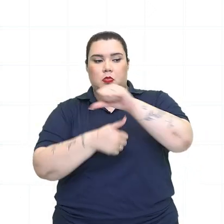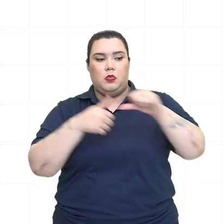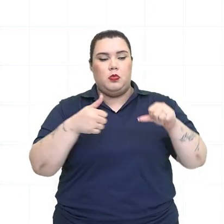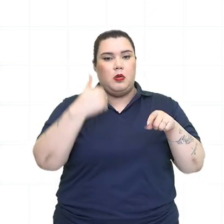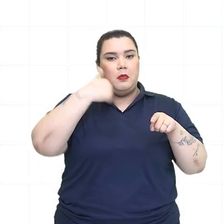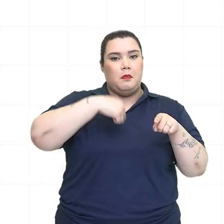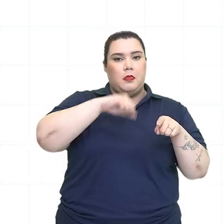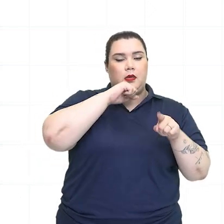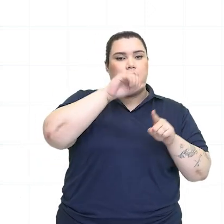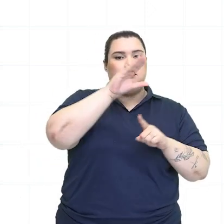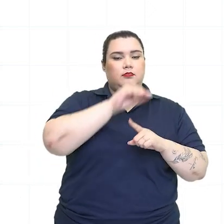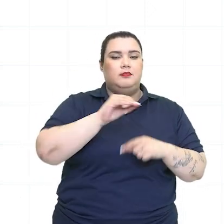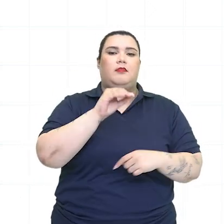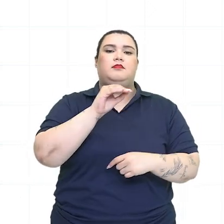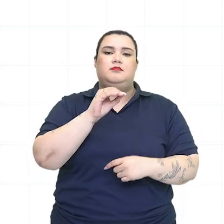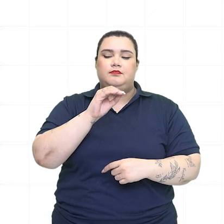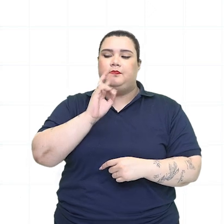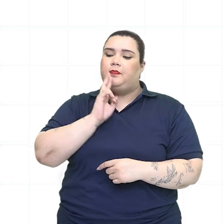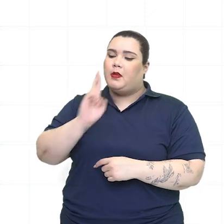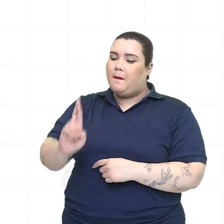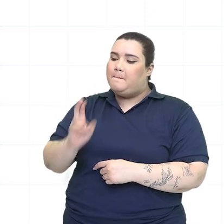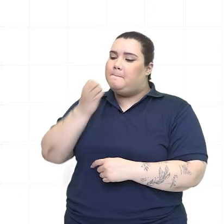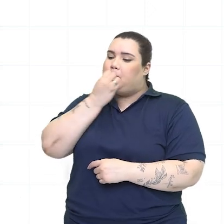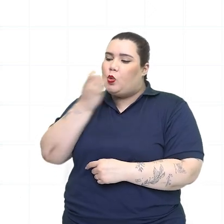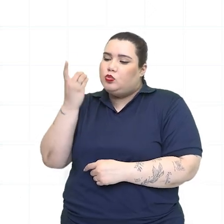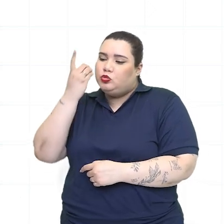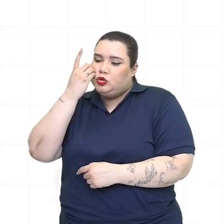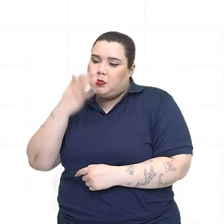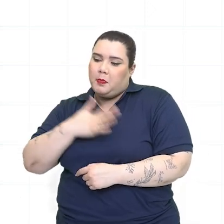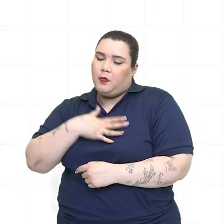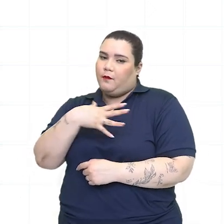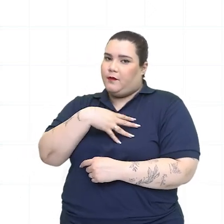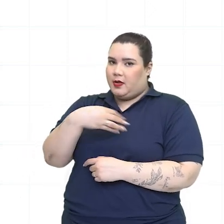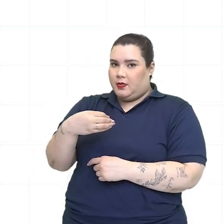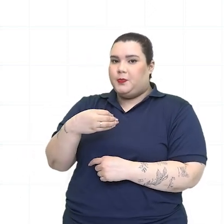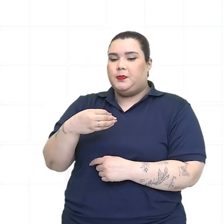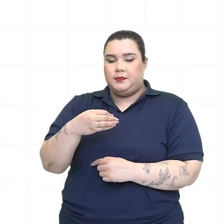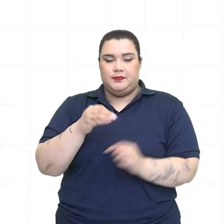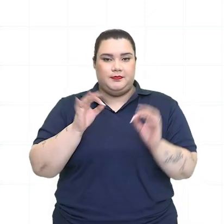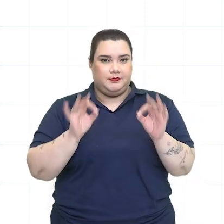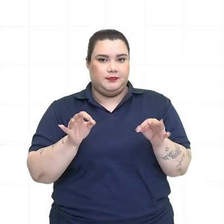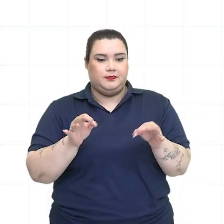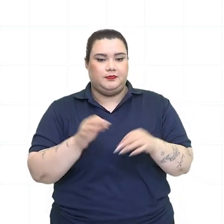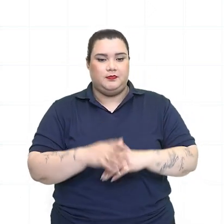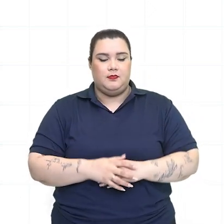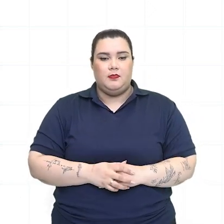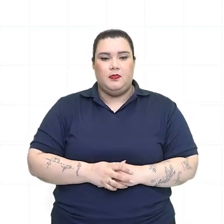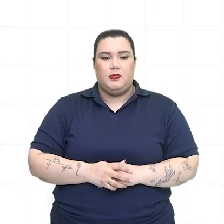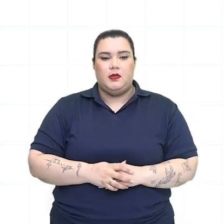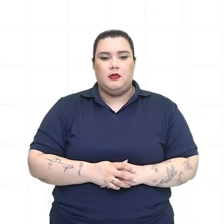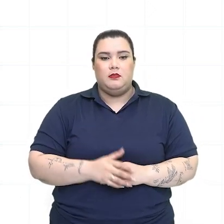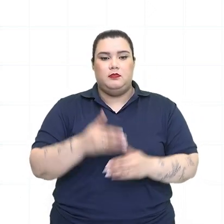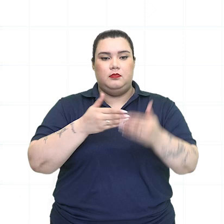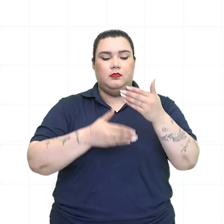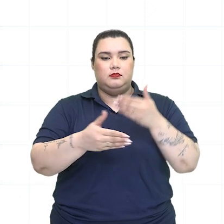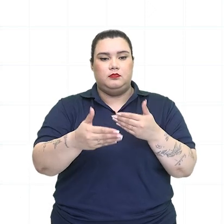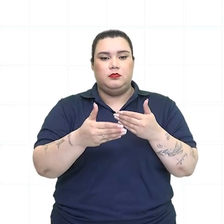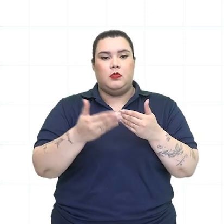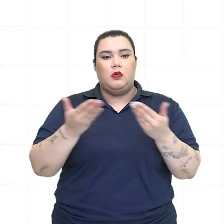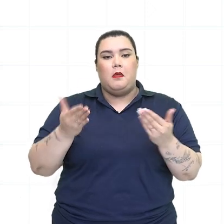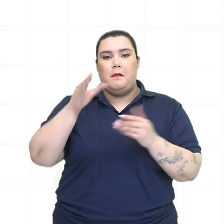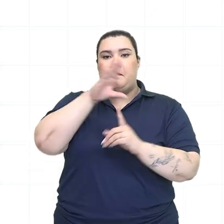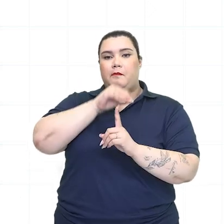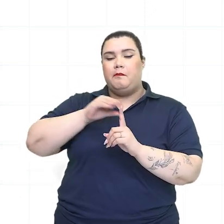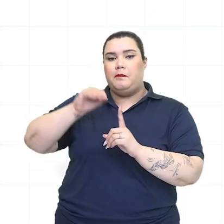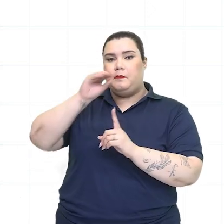travessão novamente, ele diz, bom dia, meu filho. Vamos ver na fala de